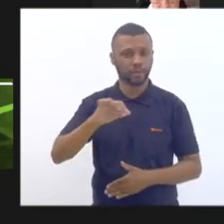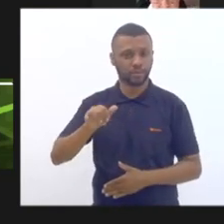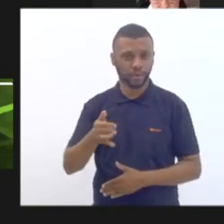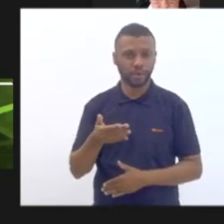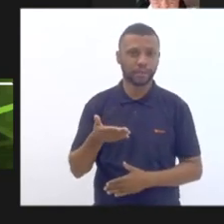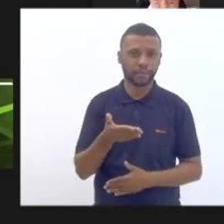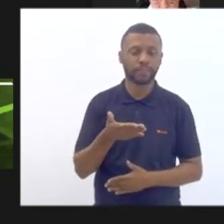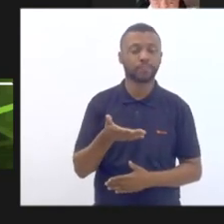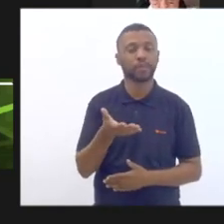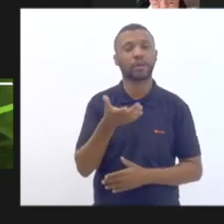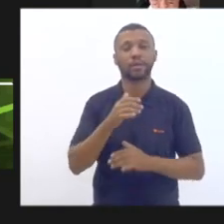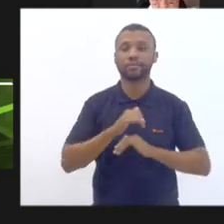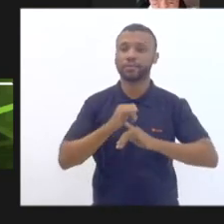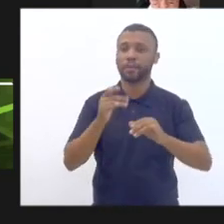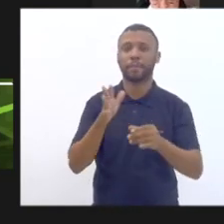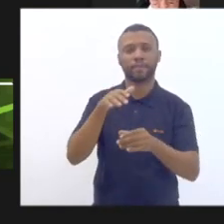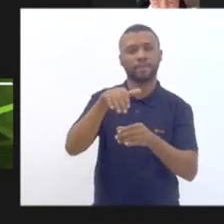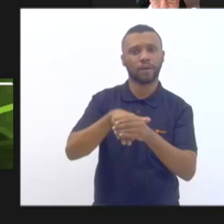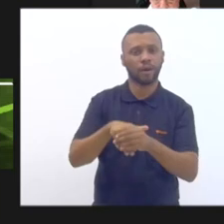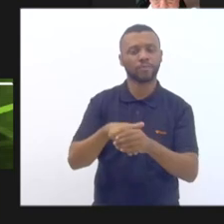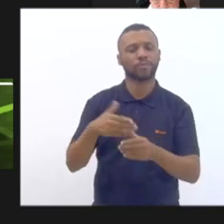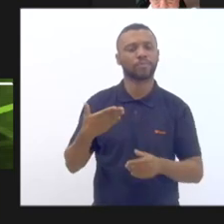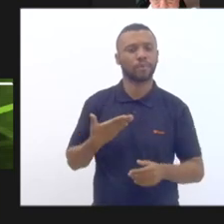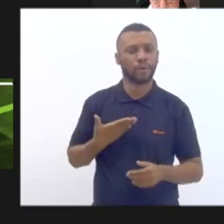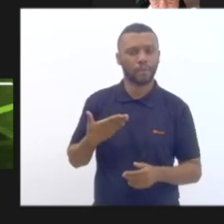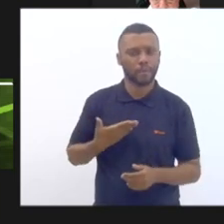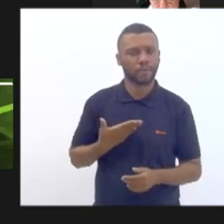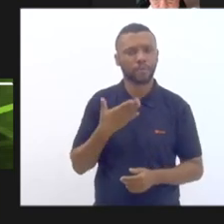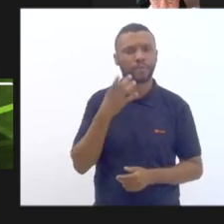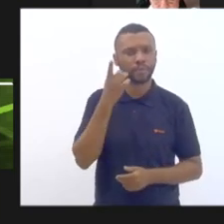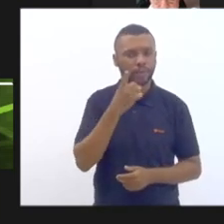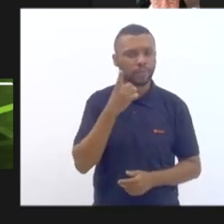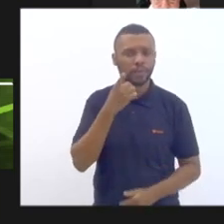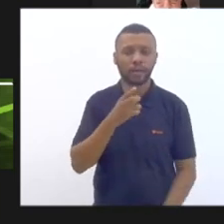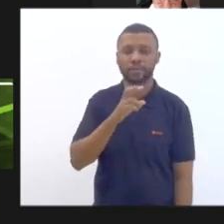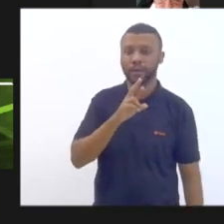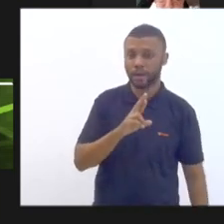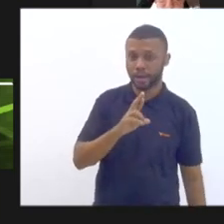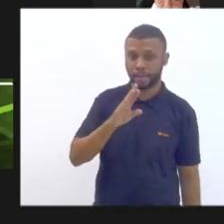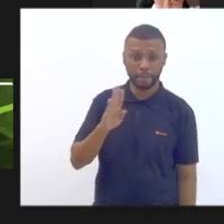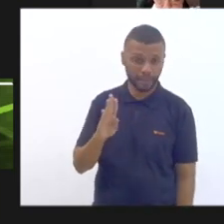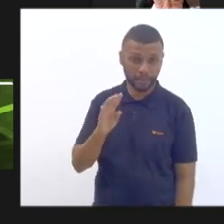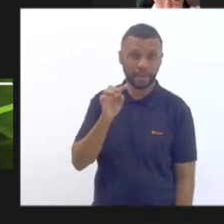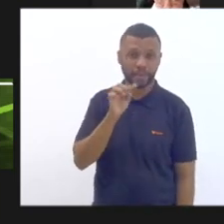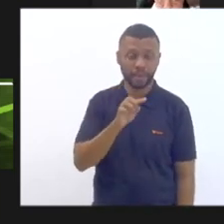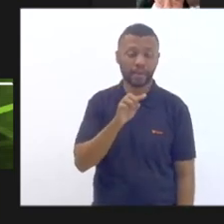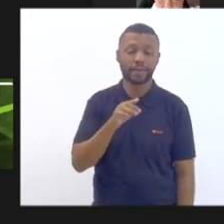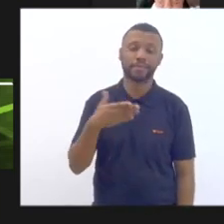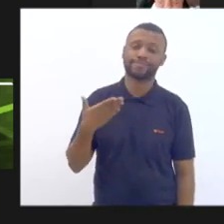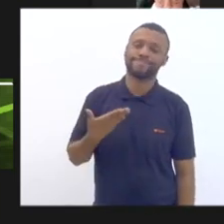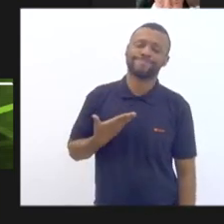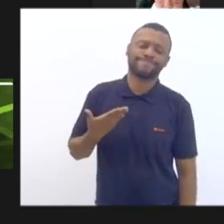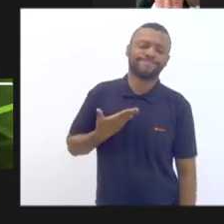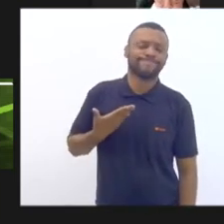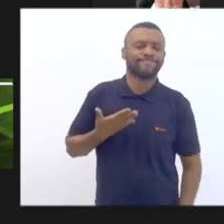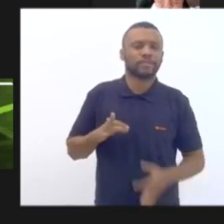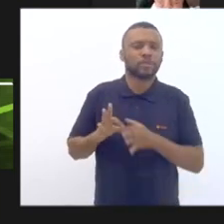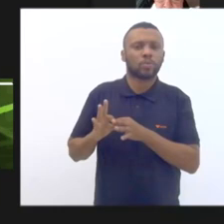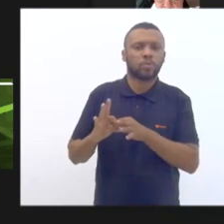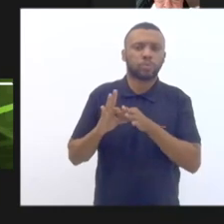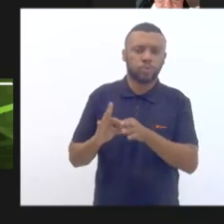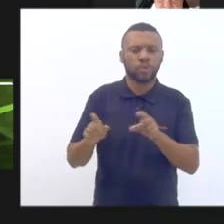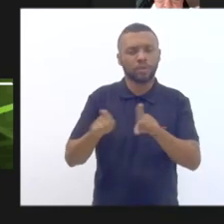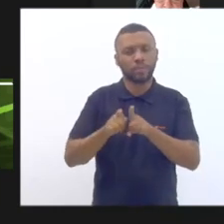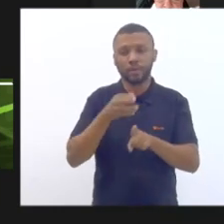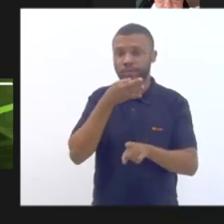eu quero declarar meu voto aqui para o meu amigo, meu irmão, o deputado Rodrigo Bacelar, que é um grande companheiro que nós temos, que